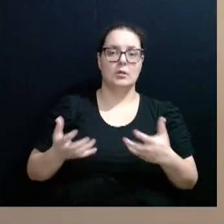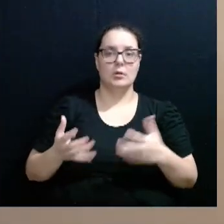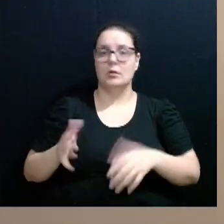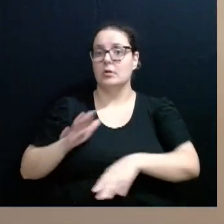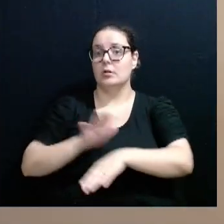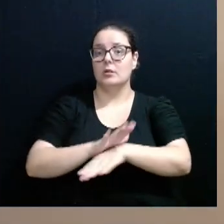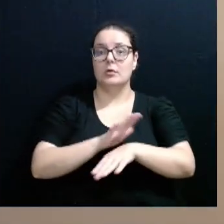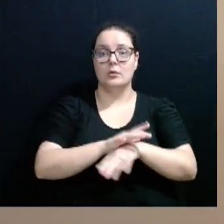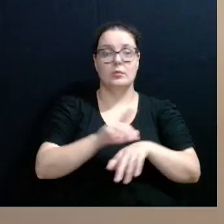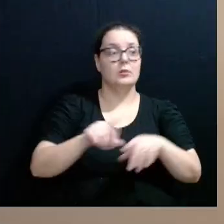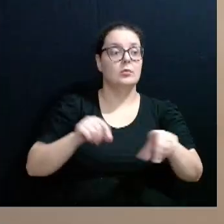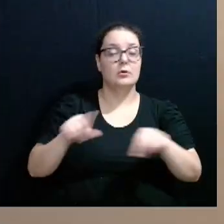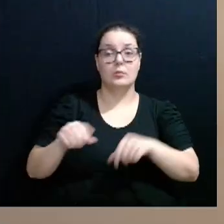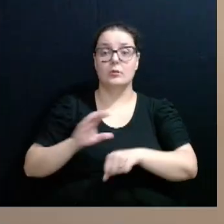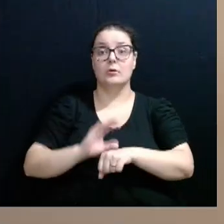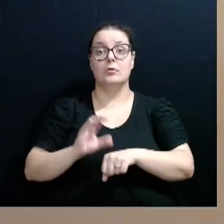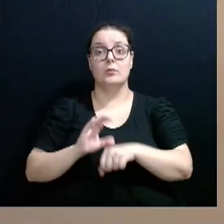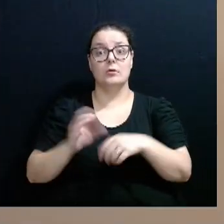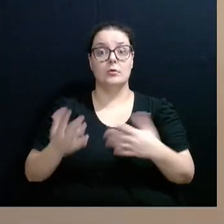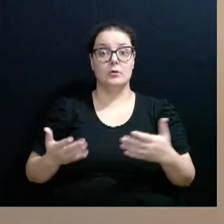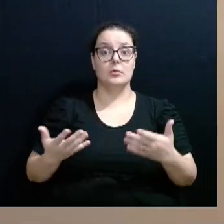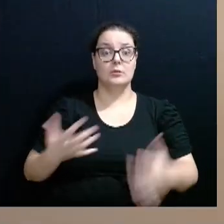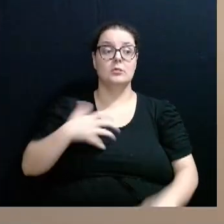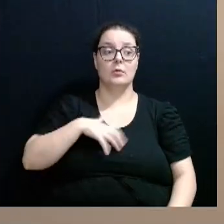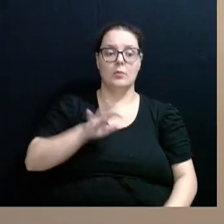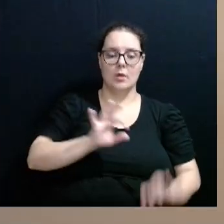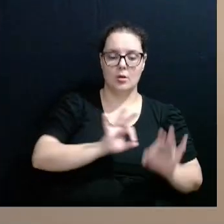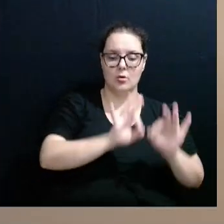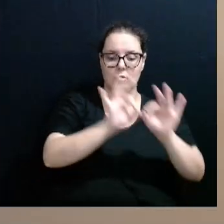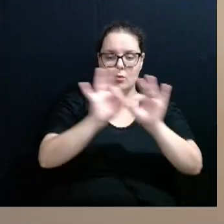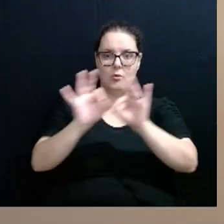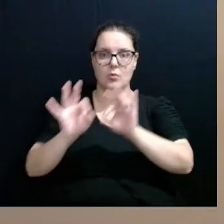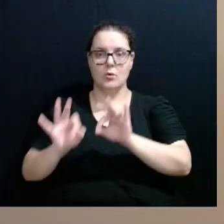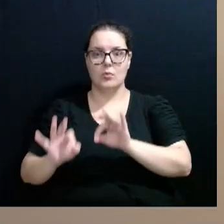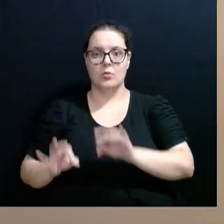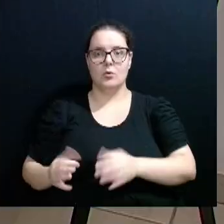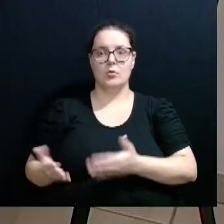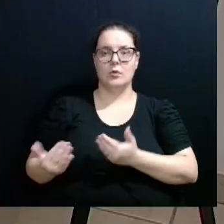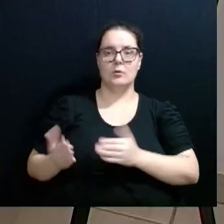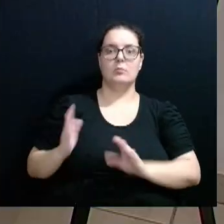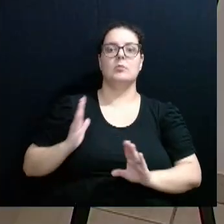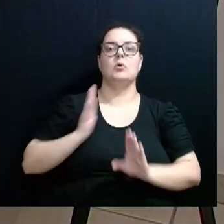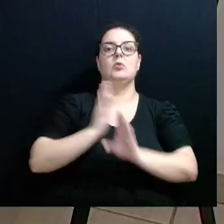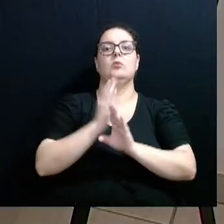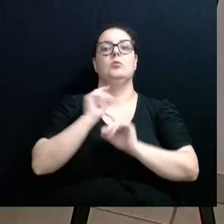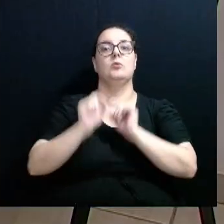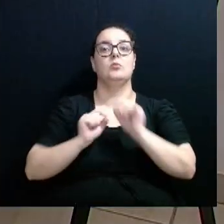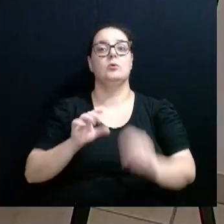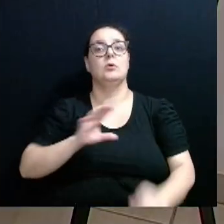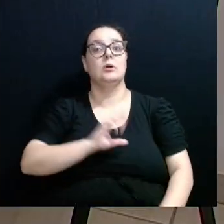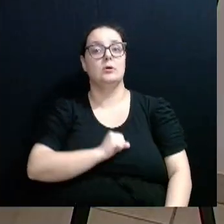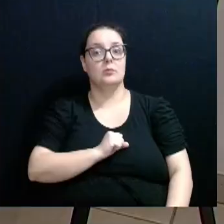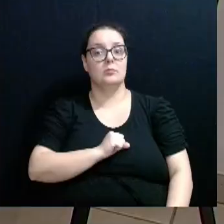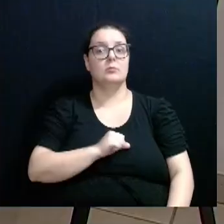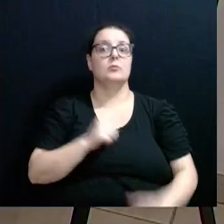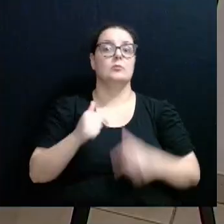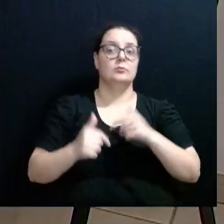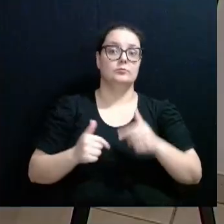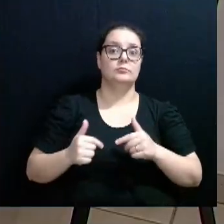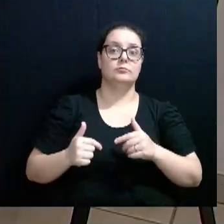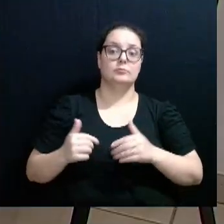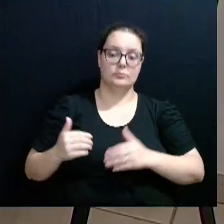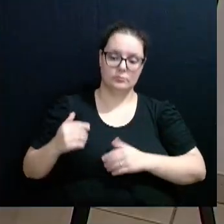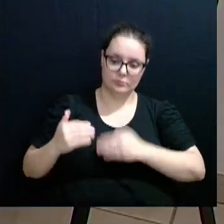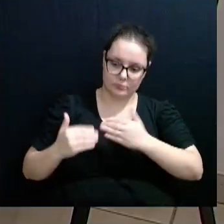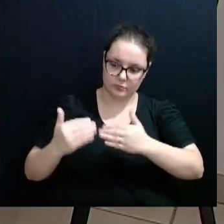outros cursos. Então é isso, é acompanhar essa juventude para que descubra o que realmente gosta, para que trabalhe para alcançar o que gosta e para conseguir